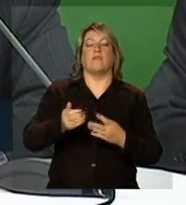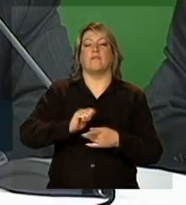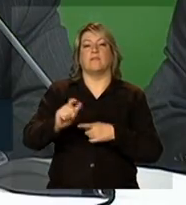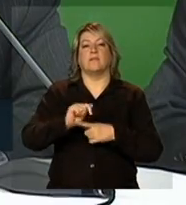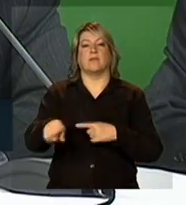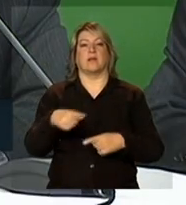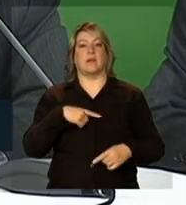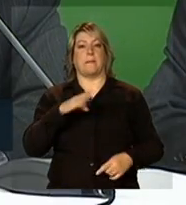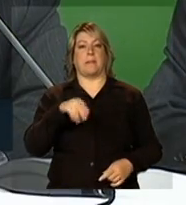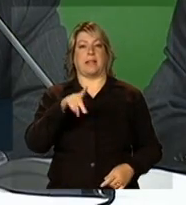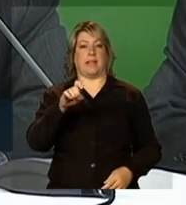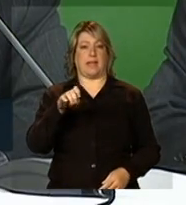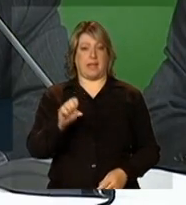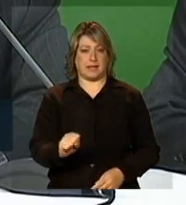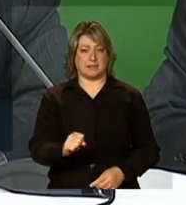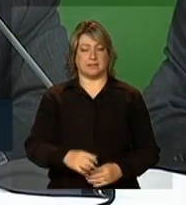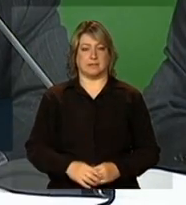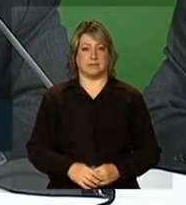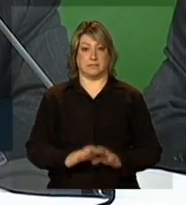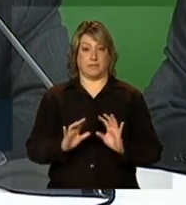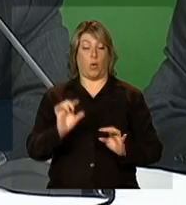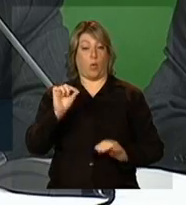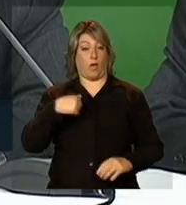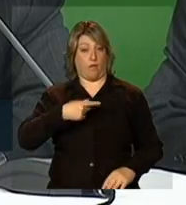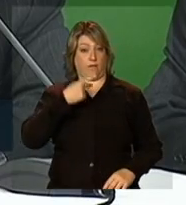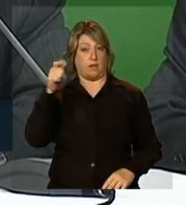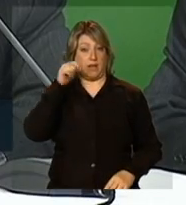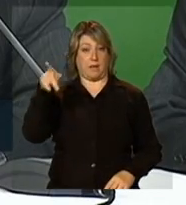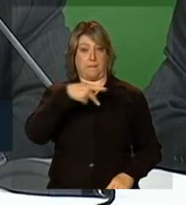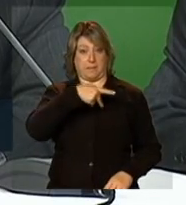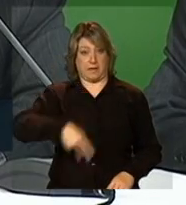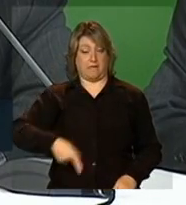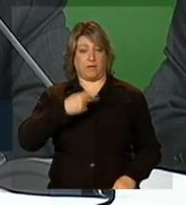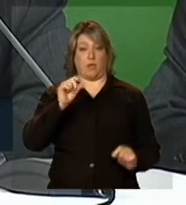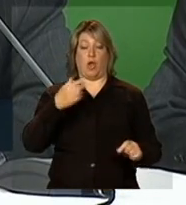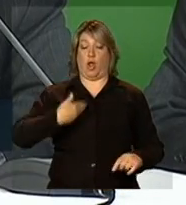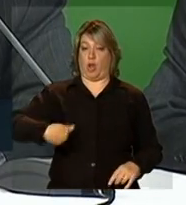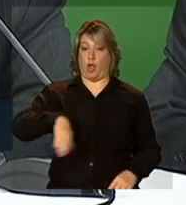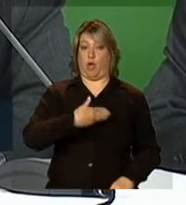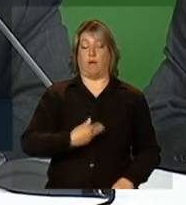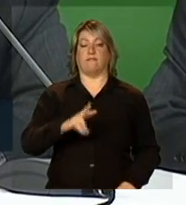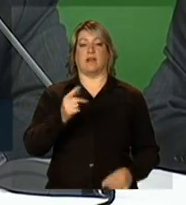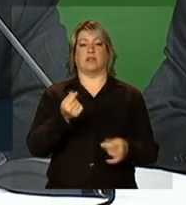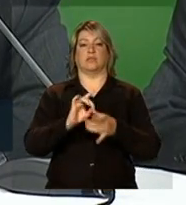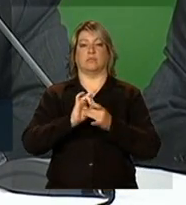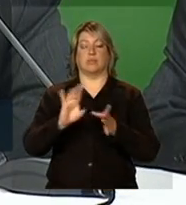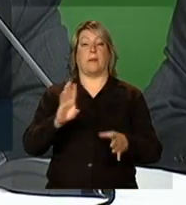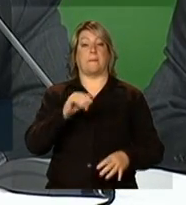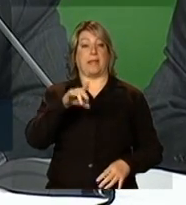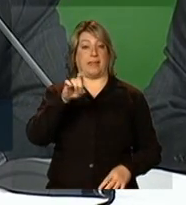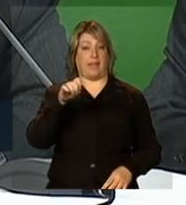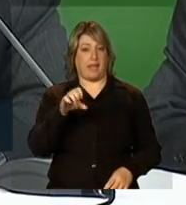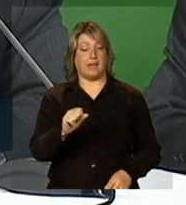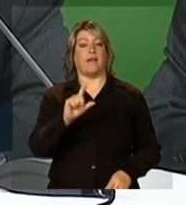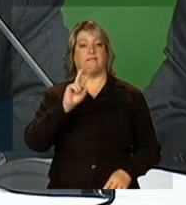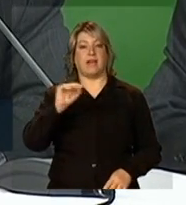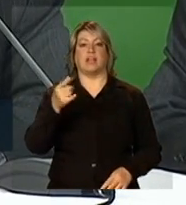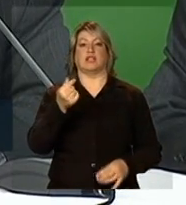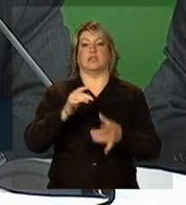Não, o que eu falei, a presidenta falou, que nós vamos, o governo vai disponibilizar, o BNDES vai